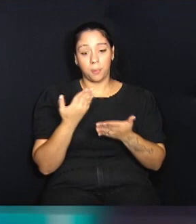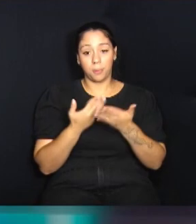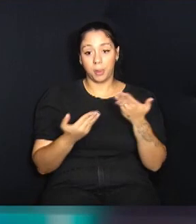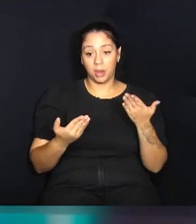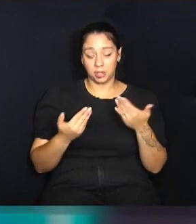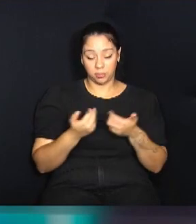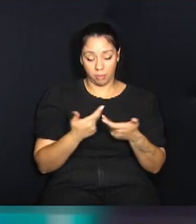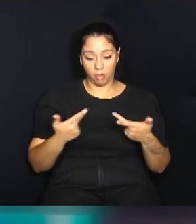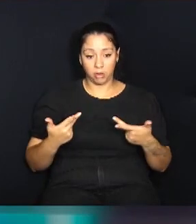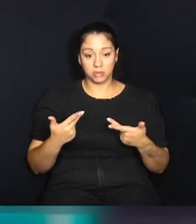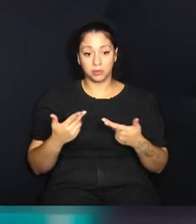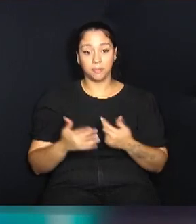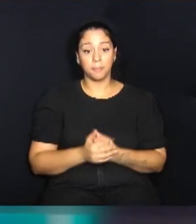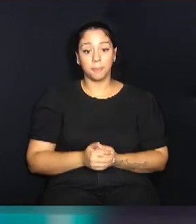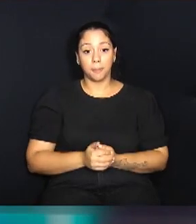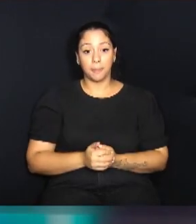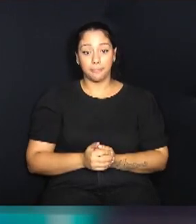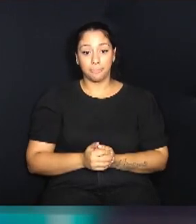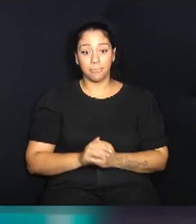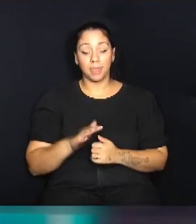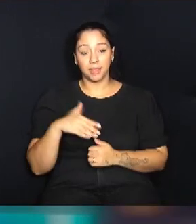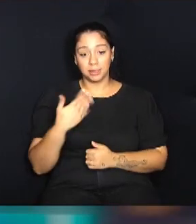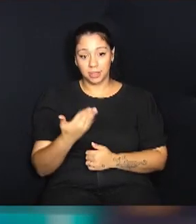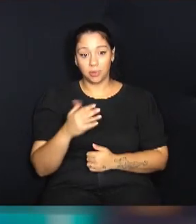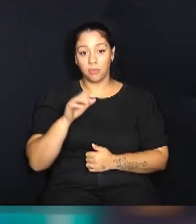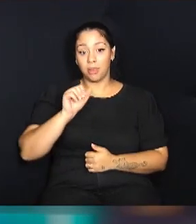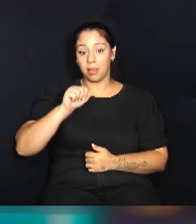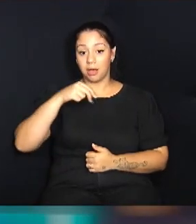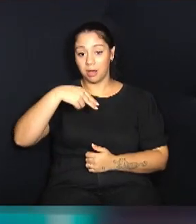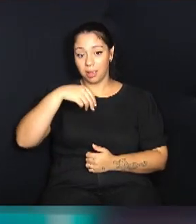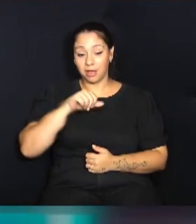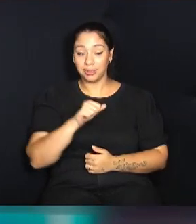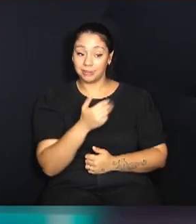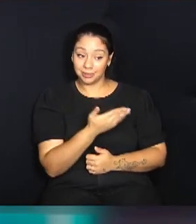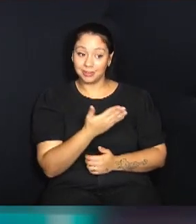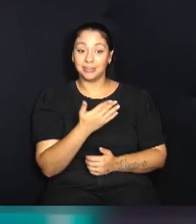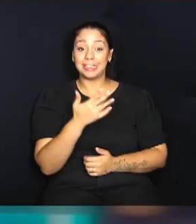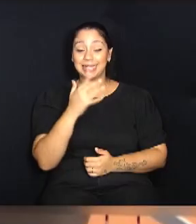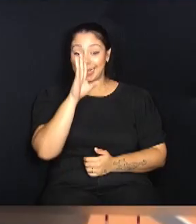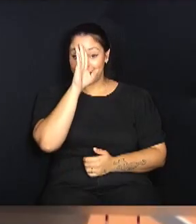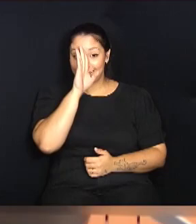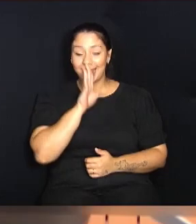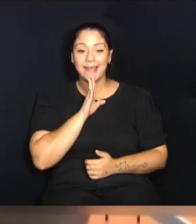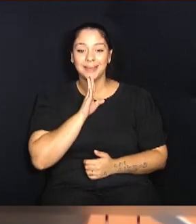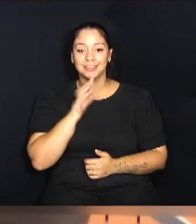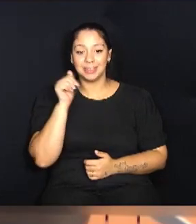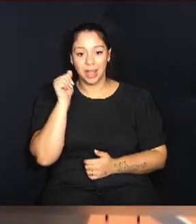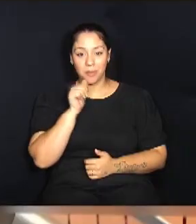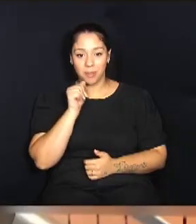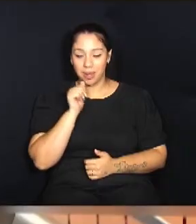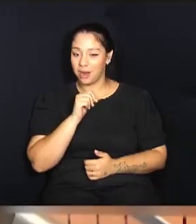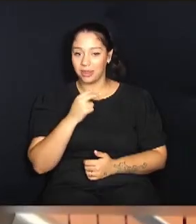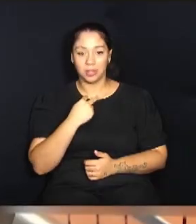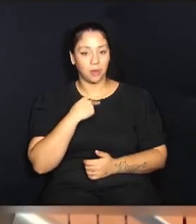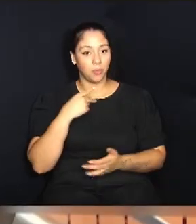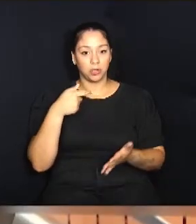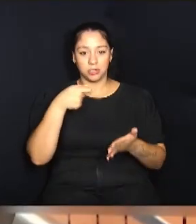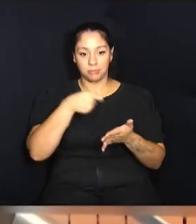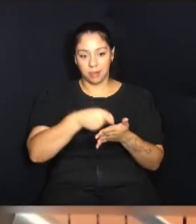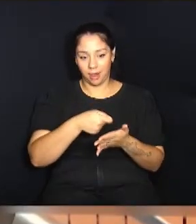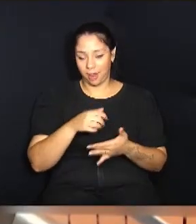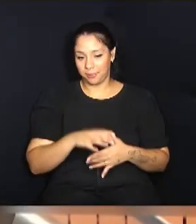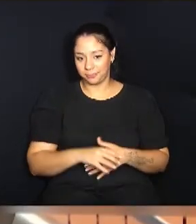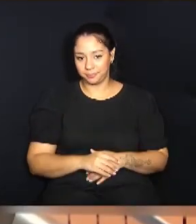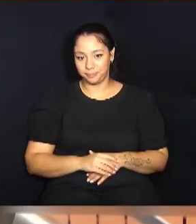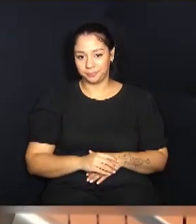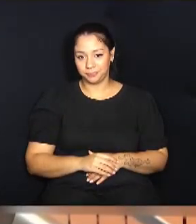Então, a Ana faz esse trabalho maravilhoso, gratuito, às mulheres que não podem pagar. Quero agradecer a